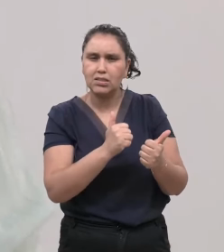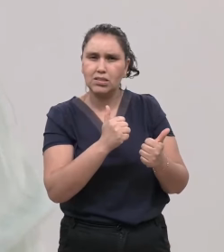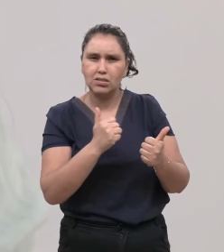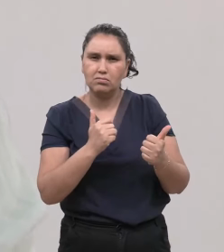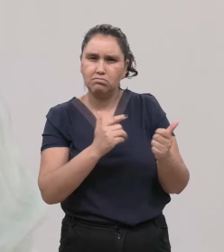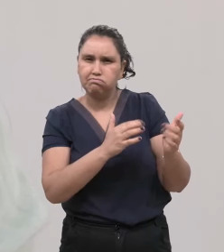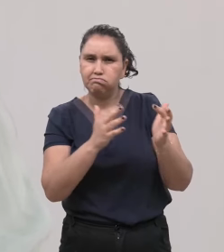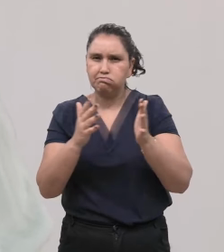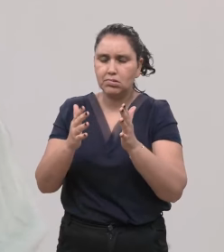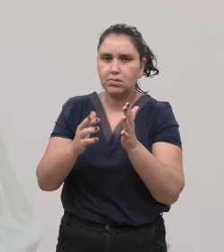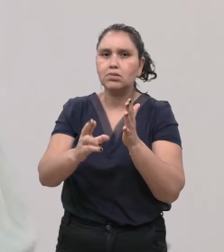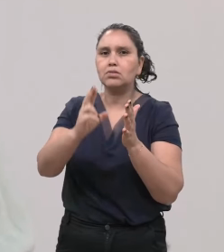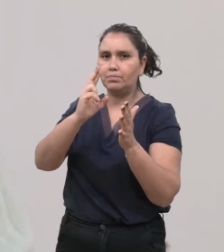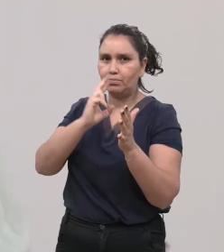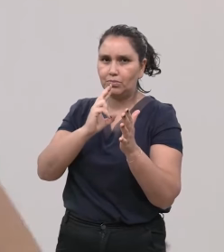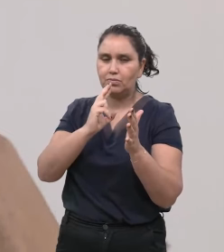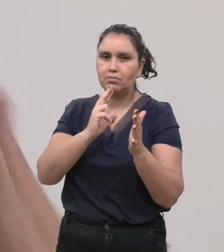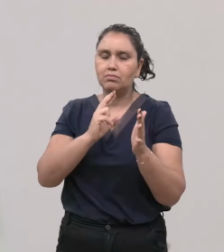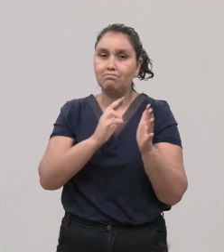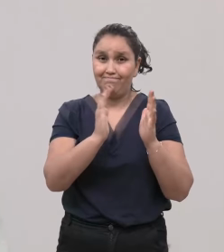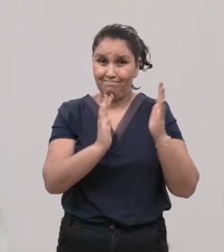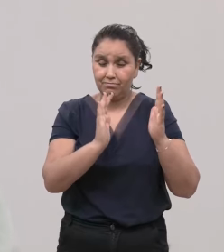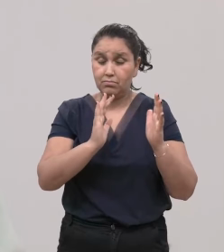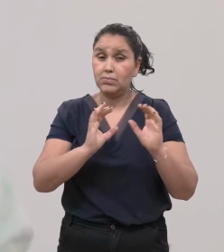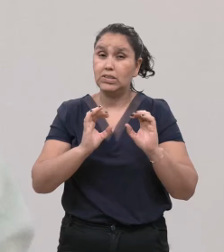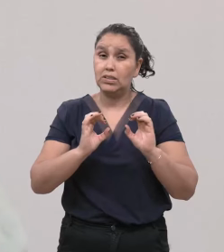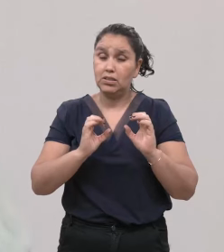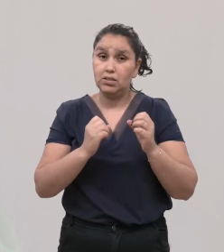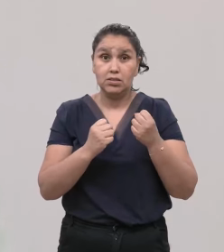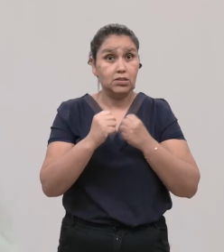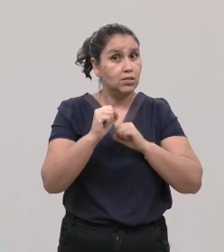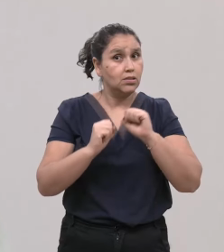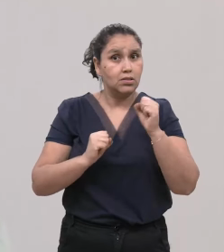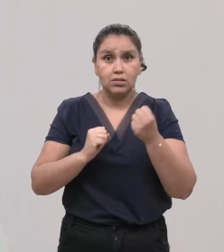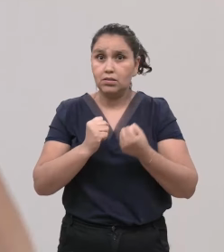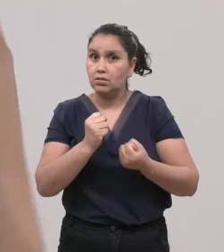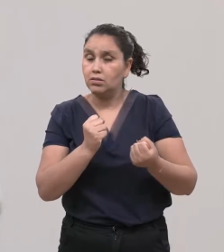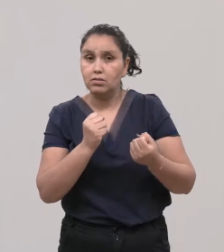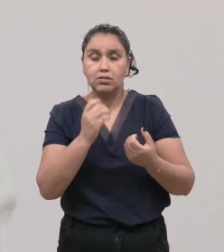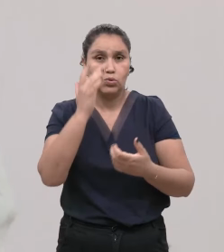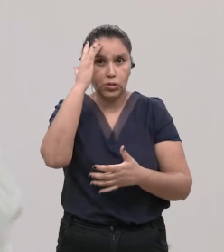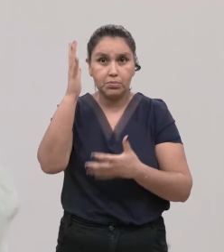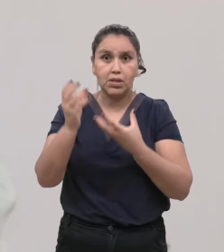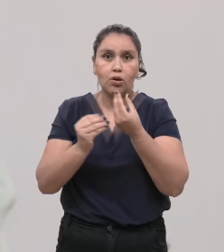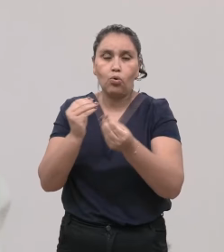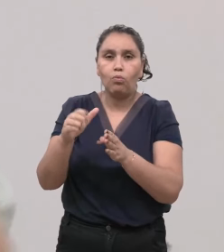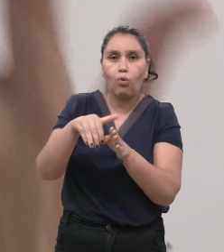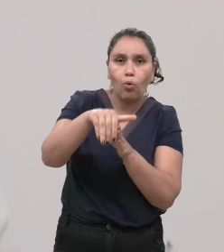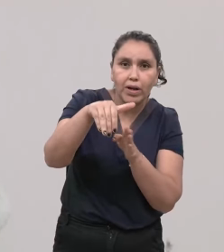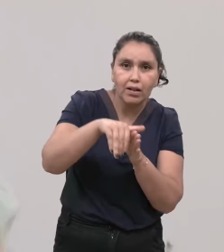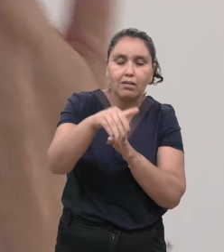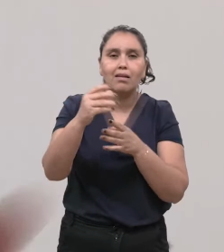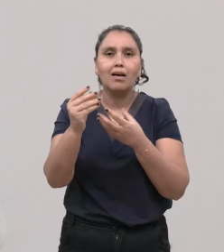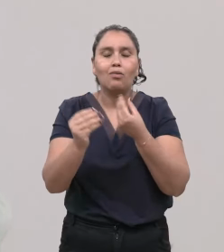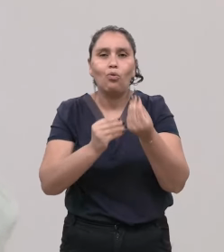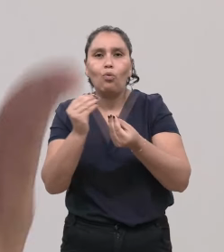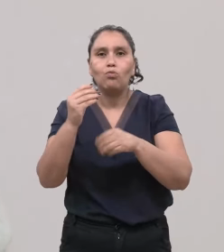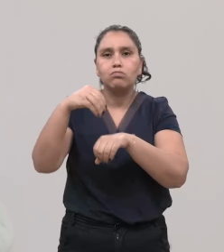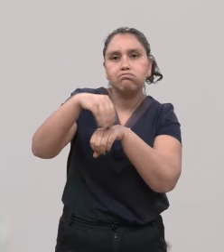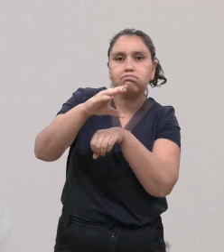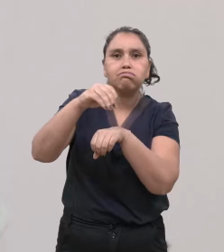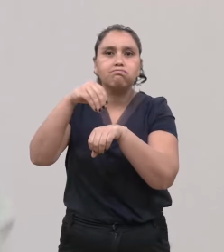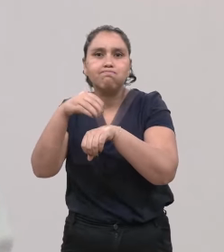que a gente recebeu o diagnóstico, ele foi bem angustiante, porque a gente realmente não sabia o que fazer por ele, como fazer, como conduzir,